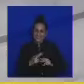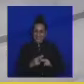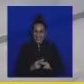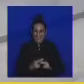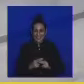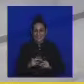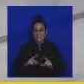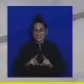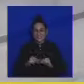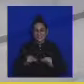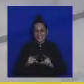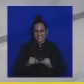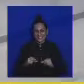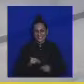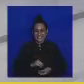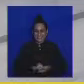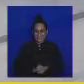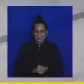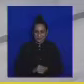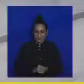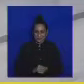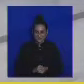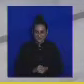nossa central de Brasília.